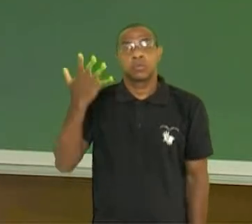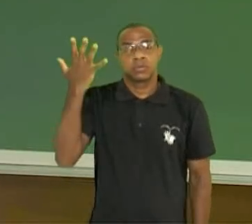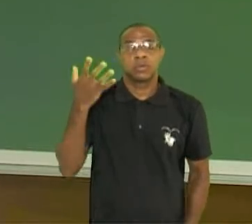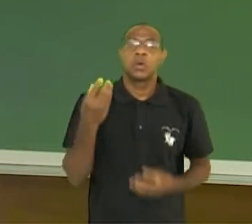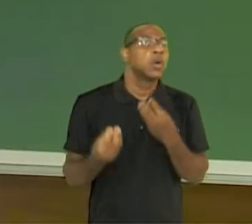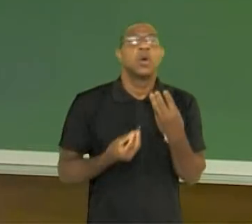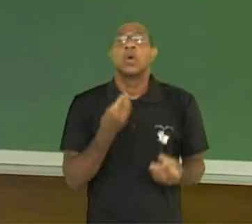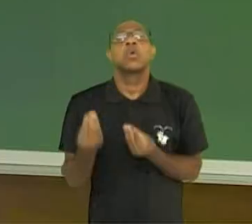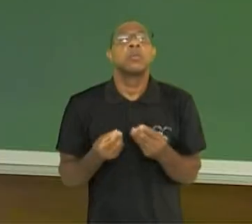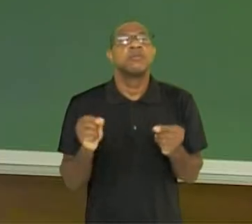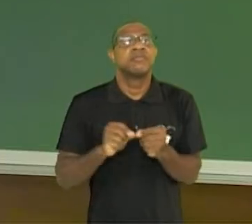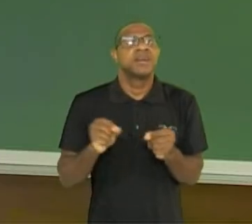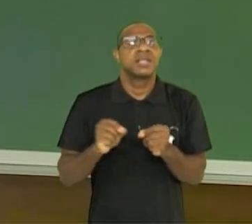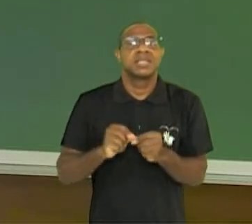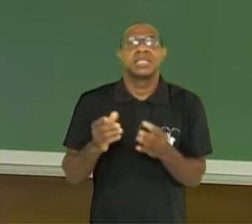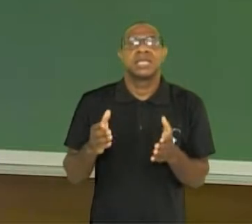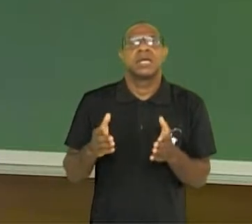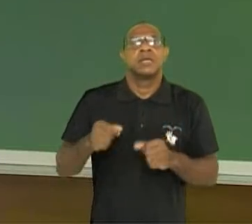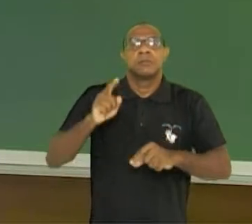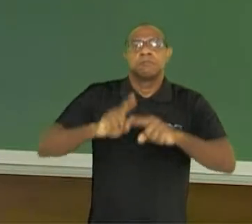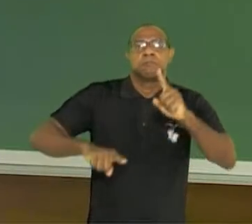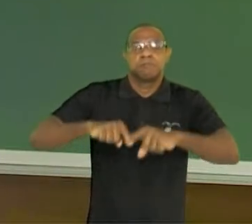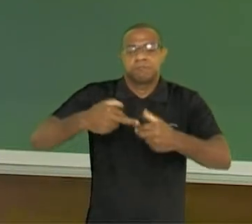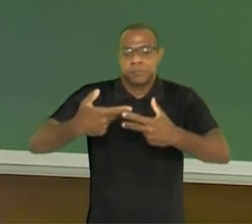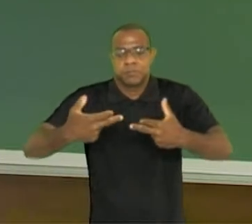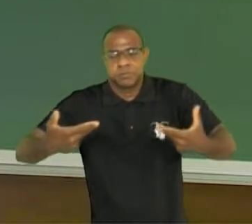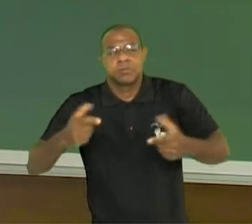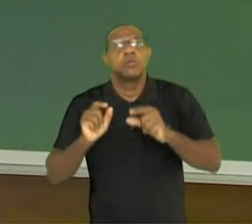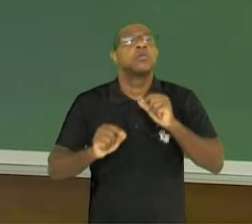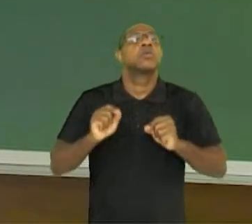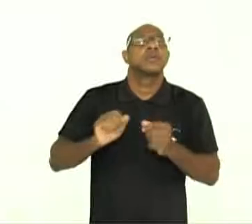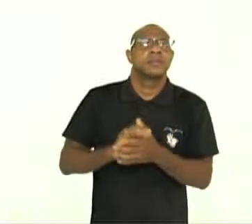produzir mercadorias? Nós temos aí basicamente